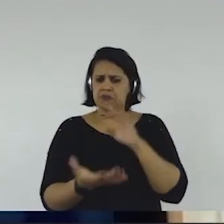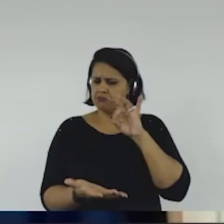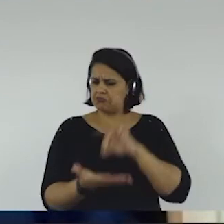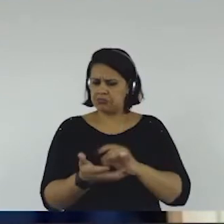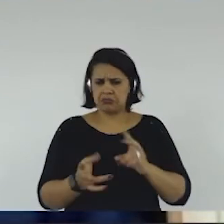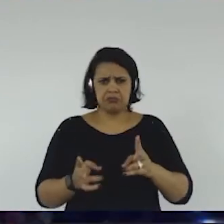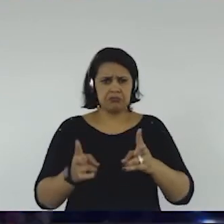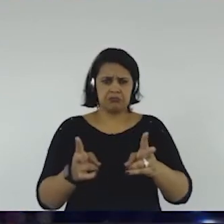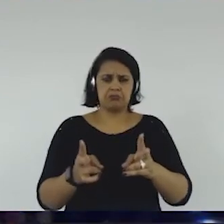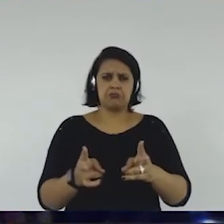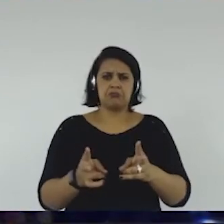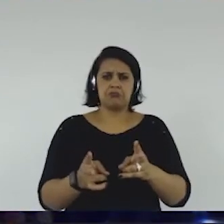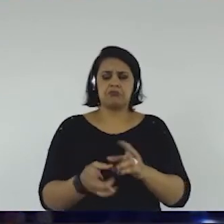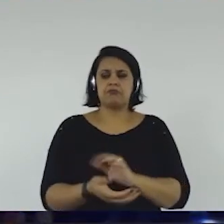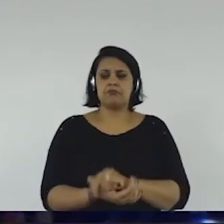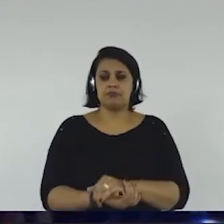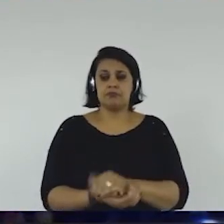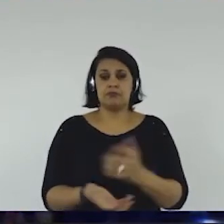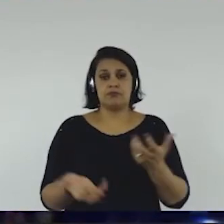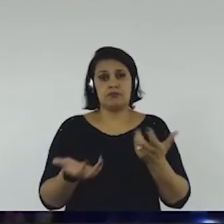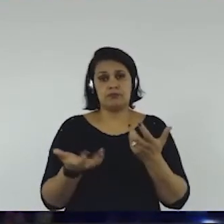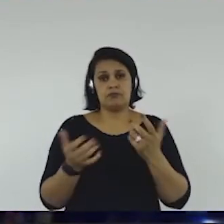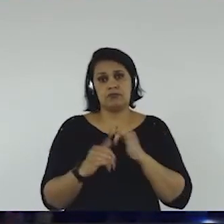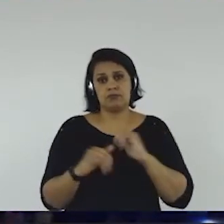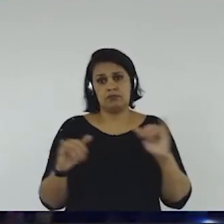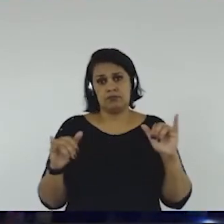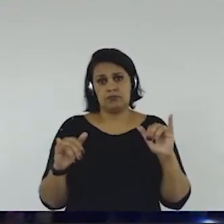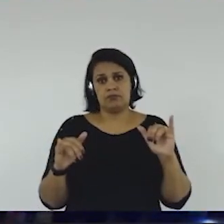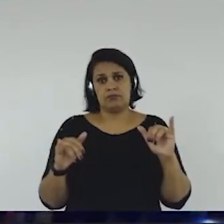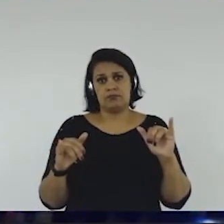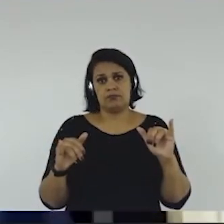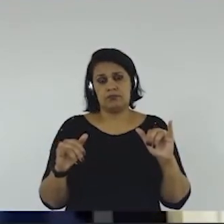né? Eu gostaria de